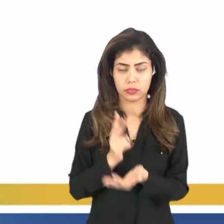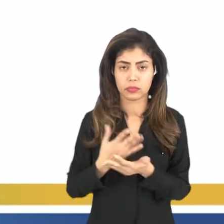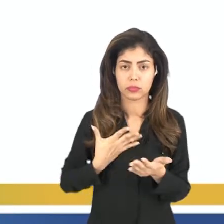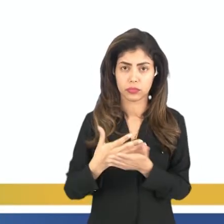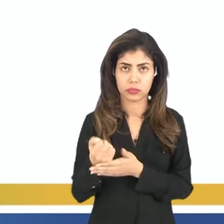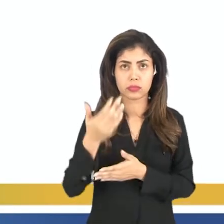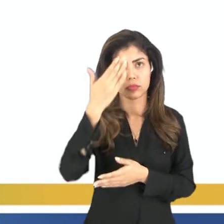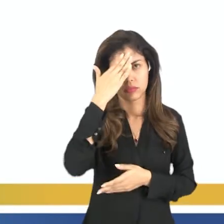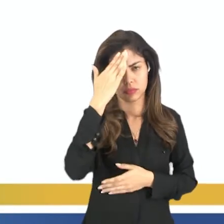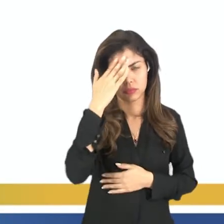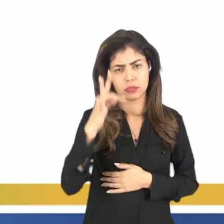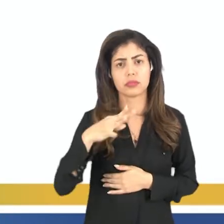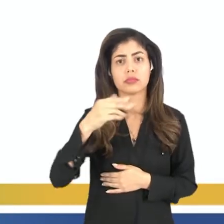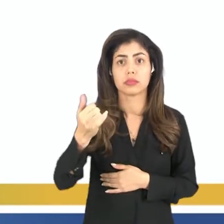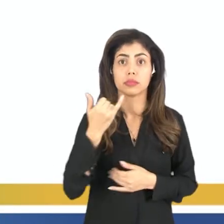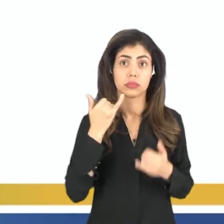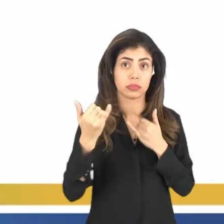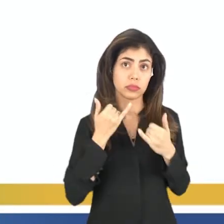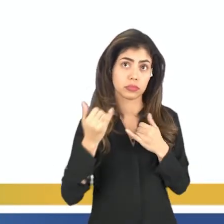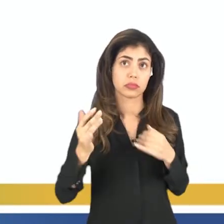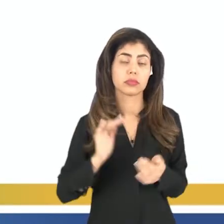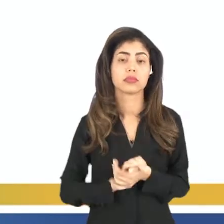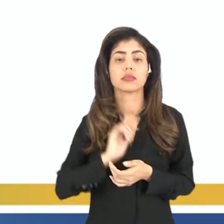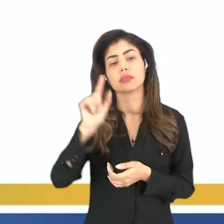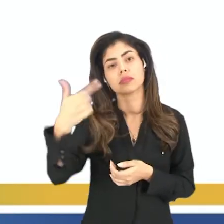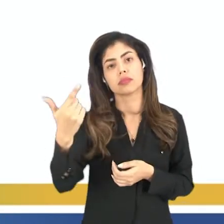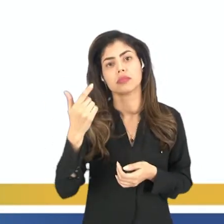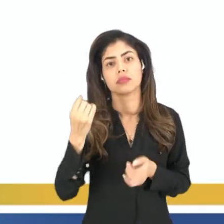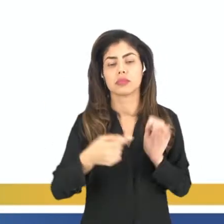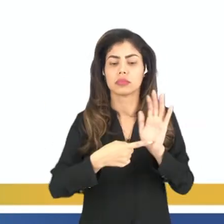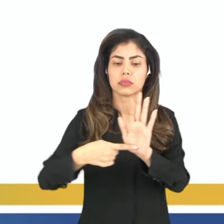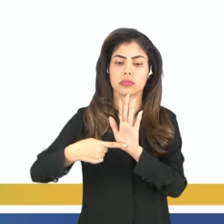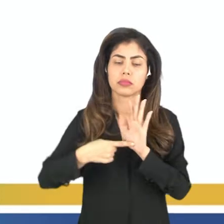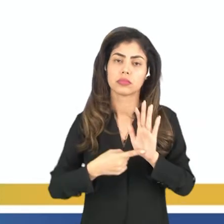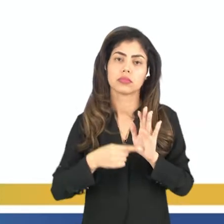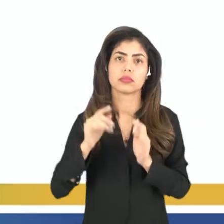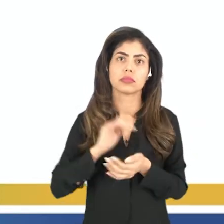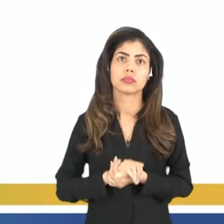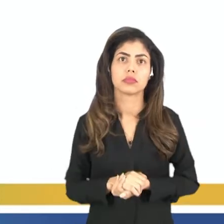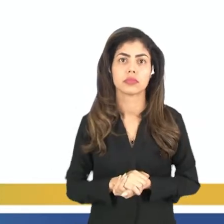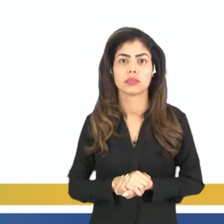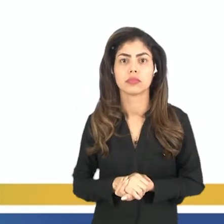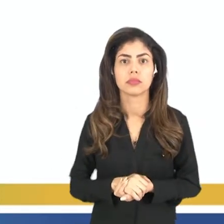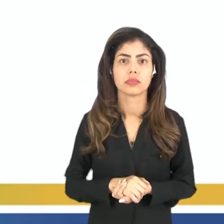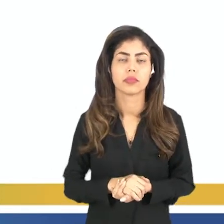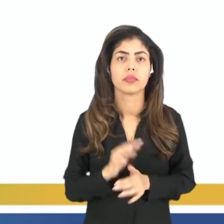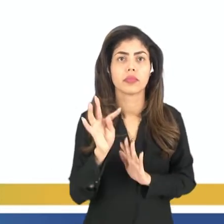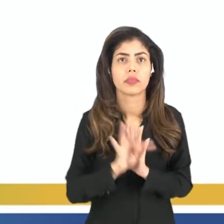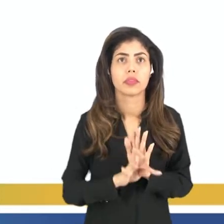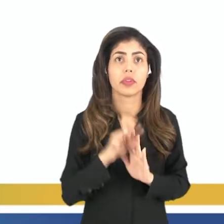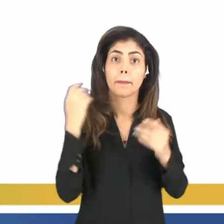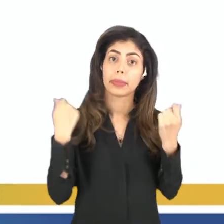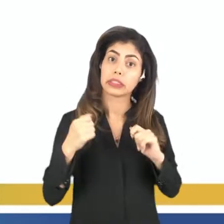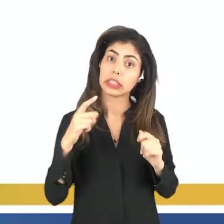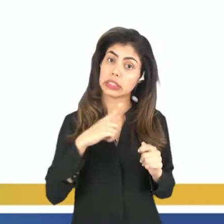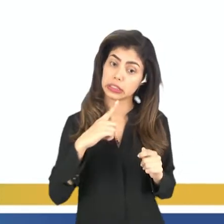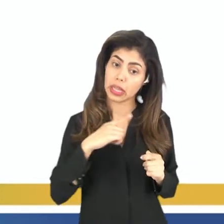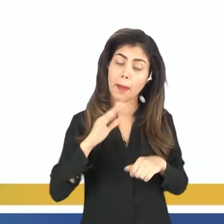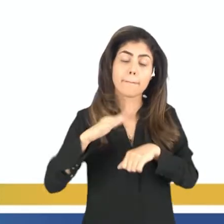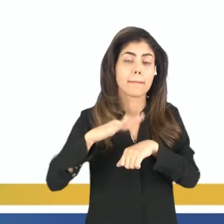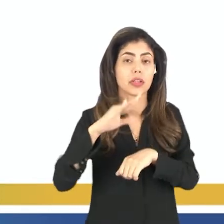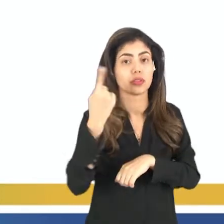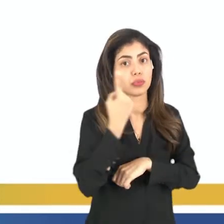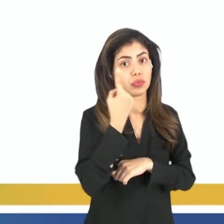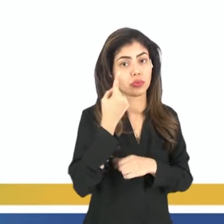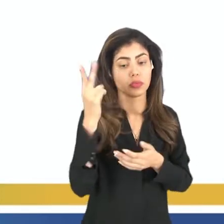busca entender todas as informações que estão, além de explícitas e implícitas também no texto. É necessário aplicar mais de